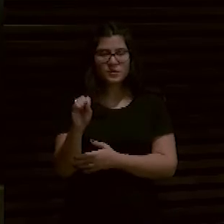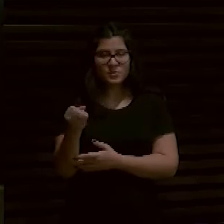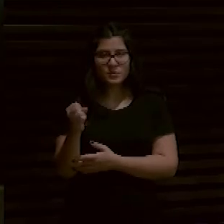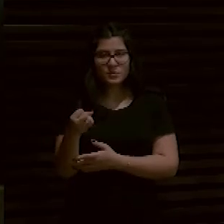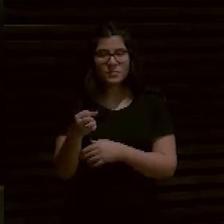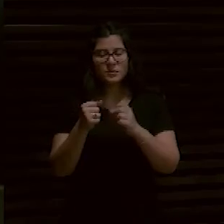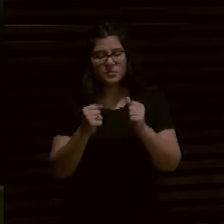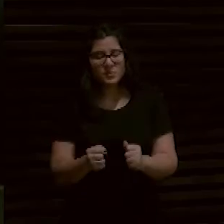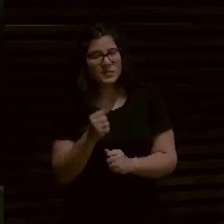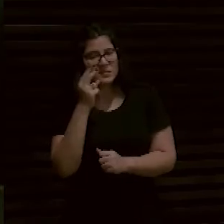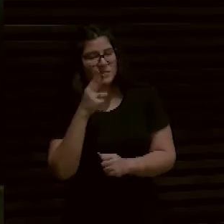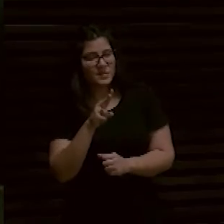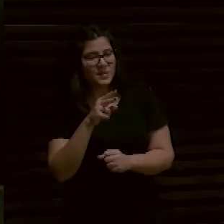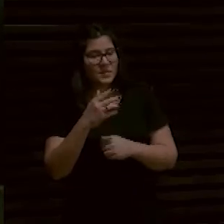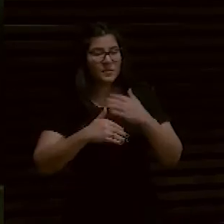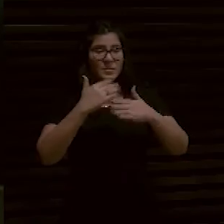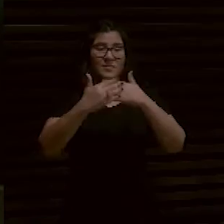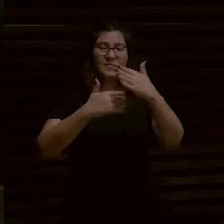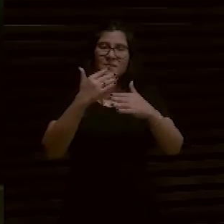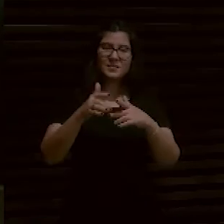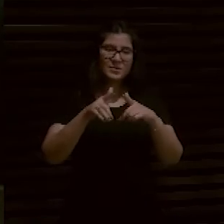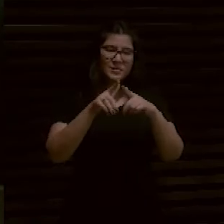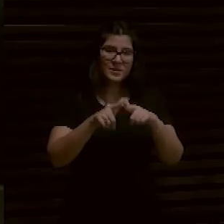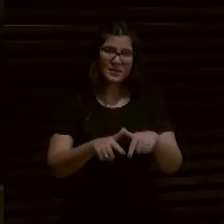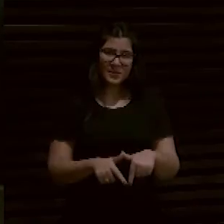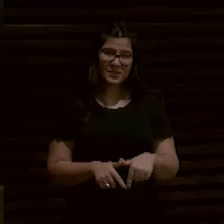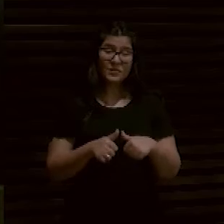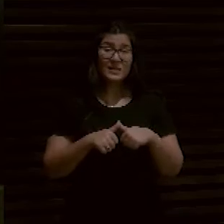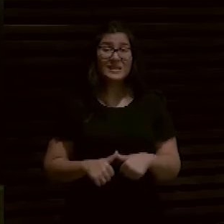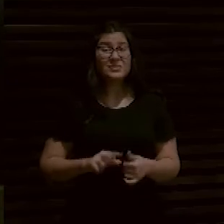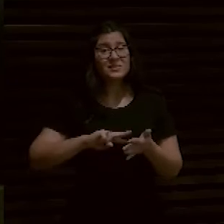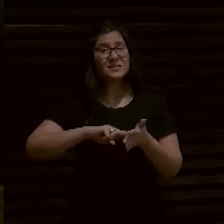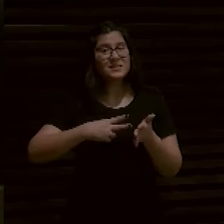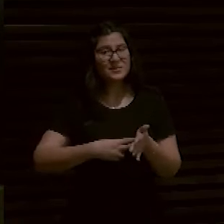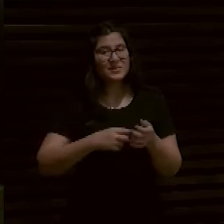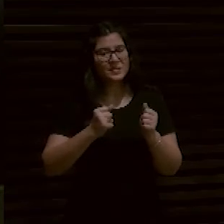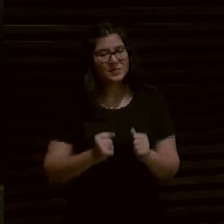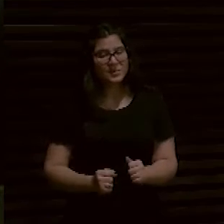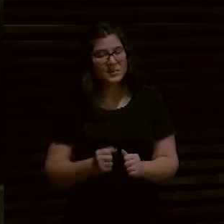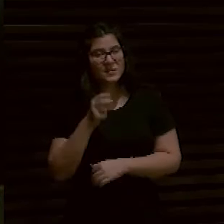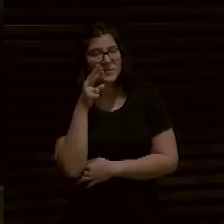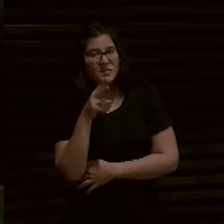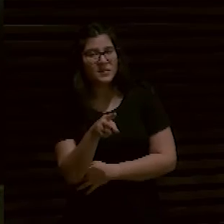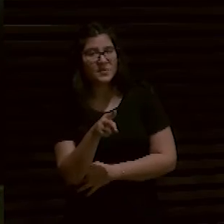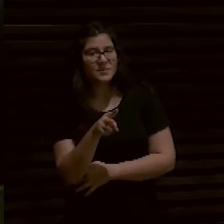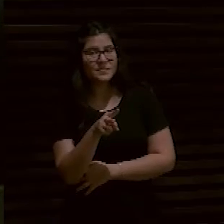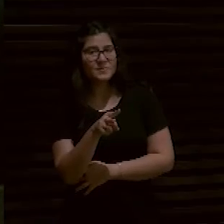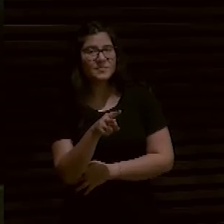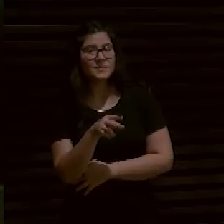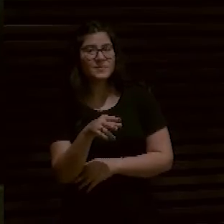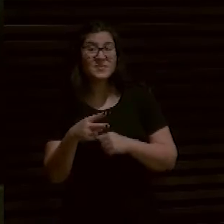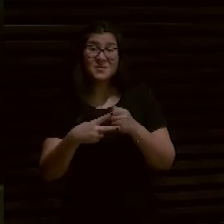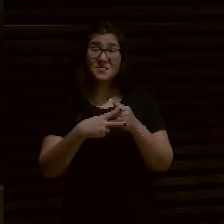de Israel. Isso significa a possibilidade de ver o